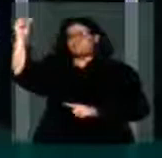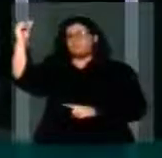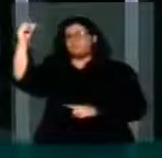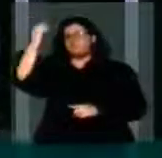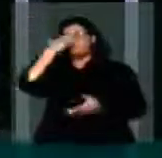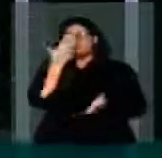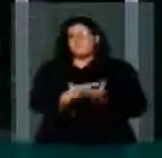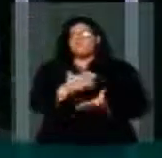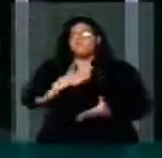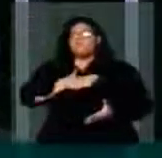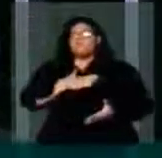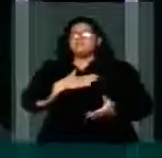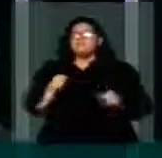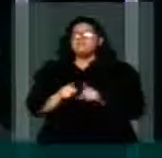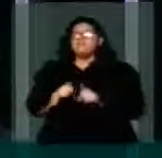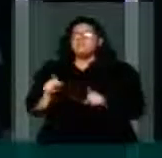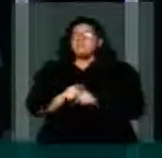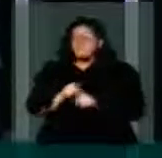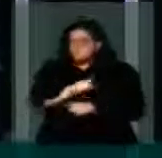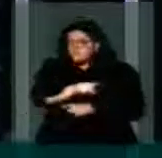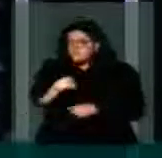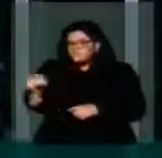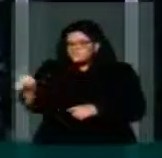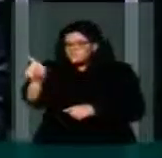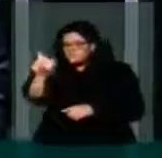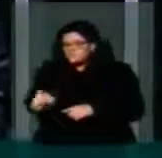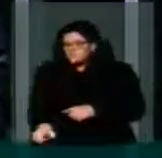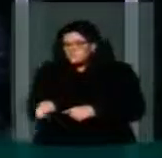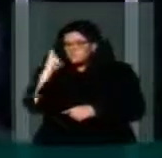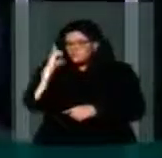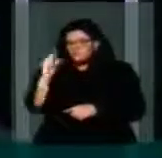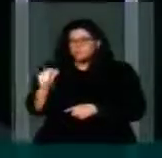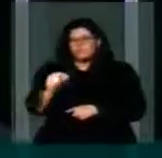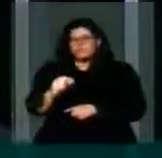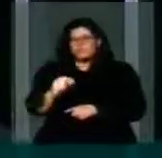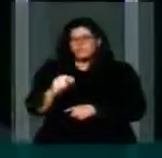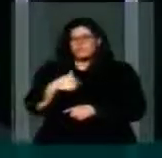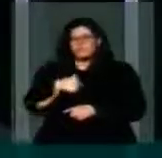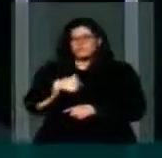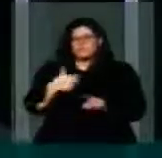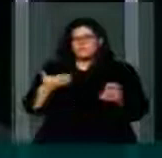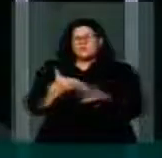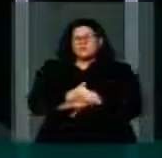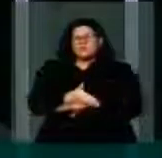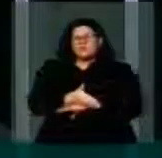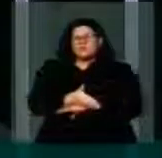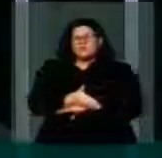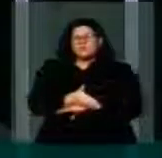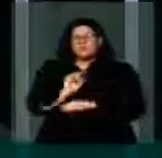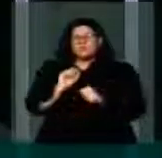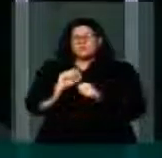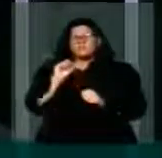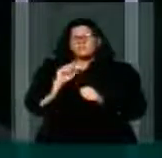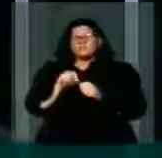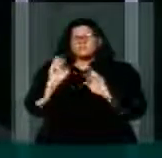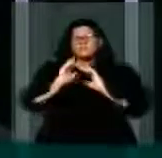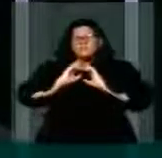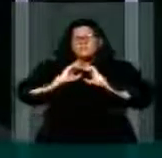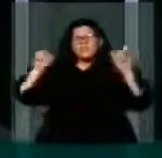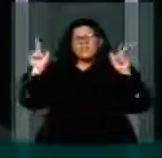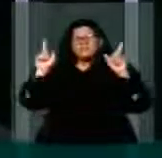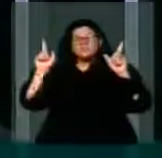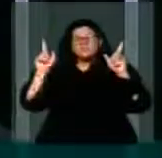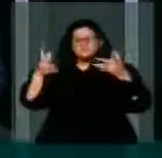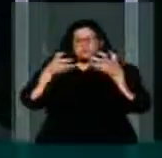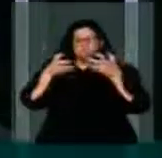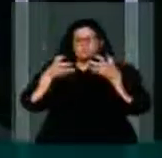me confiaram esse mandato. Eu venho para essa casa, senhor presidente, muito obrigado, para fazer a diferença na história da política